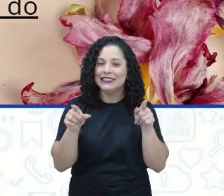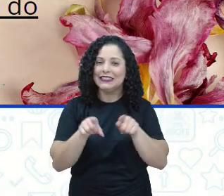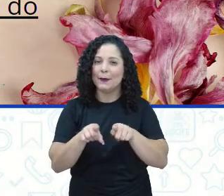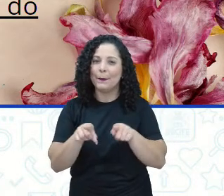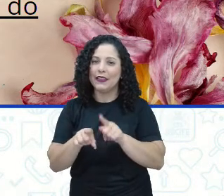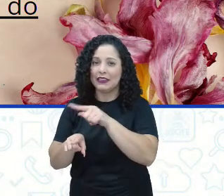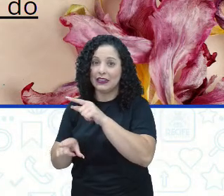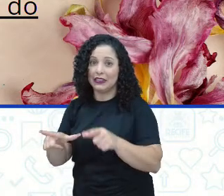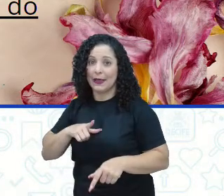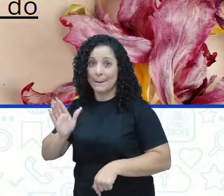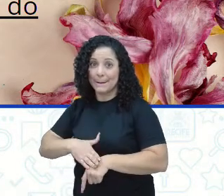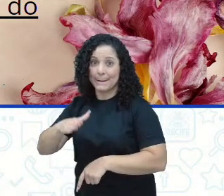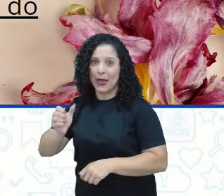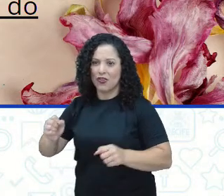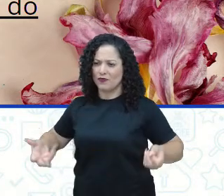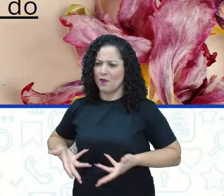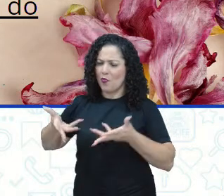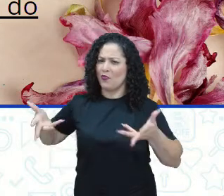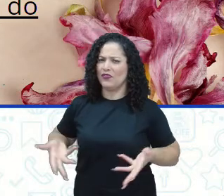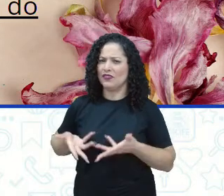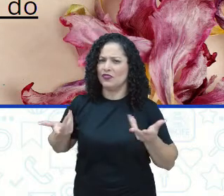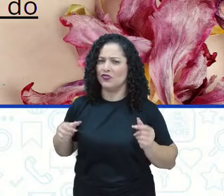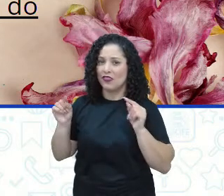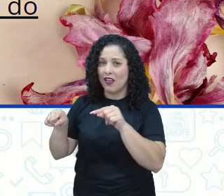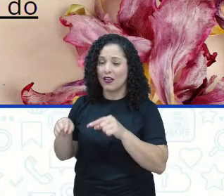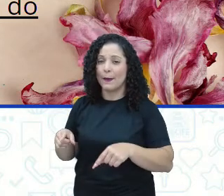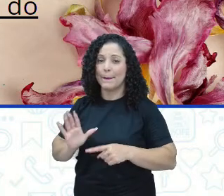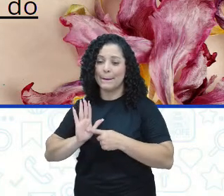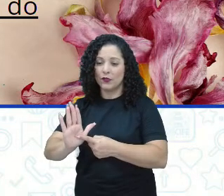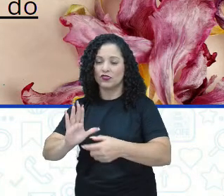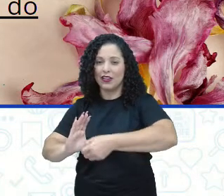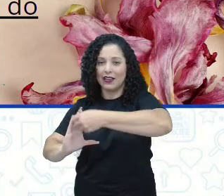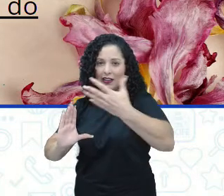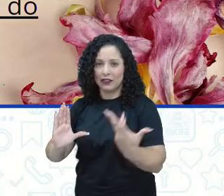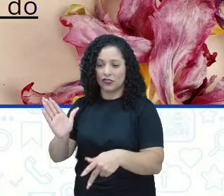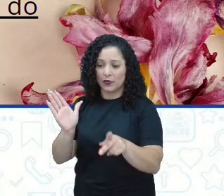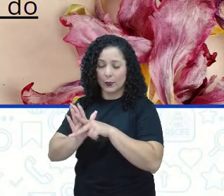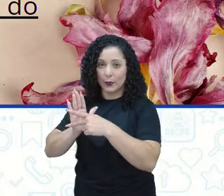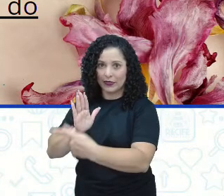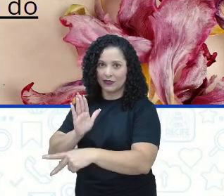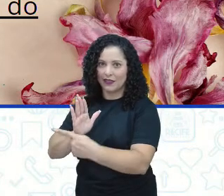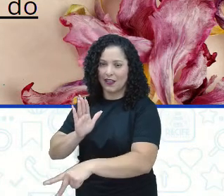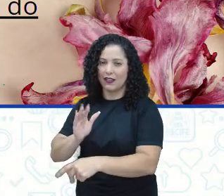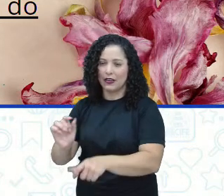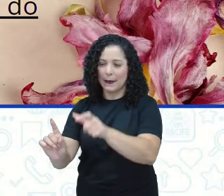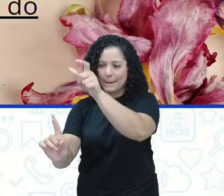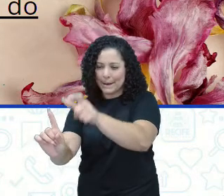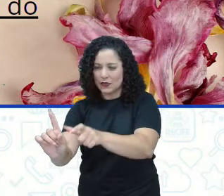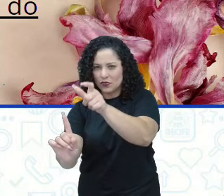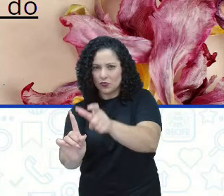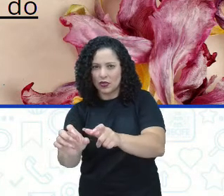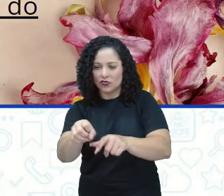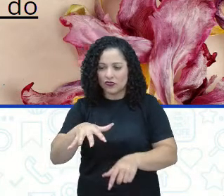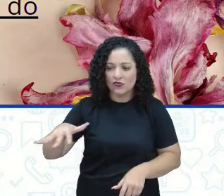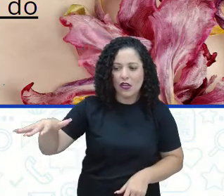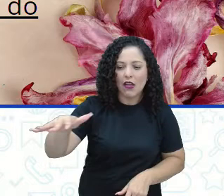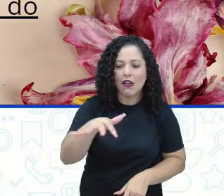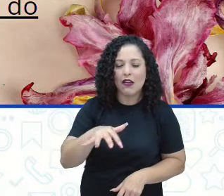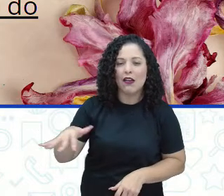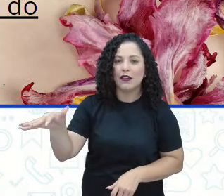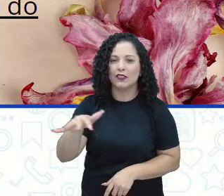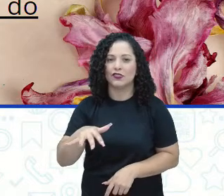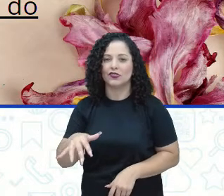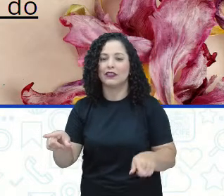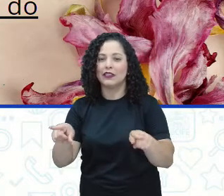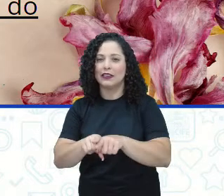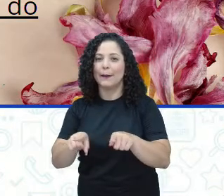motivações. Para além da comicidade, elas expressam características particulares de personagens ou espaços, lançando mão do